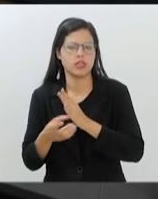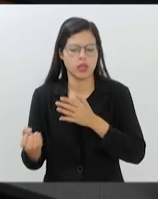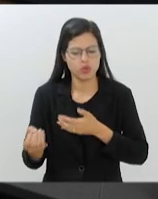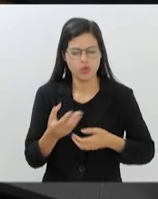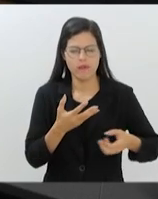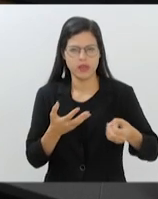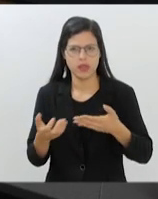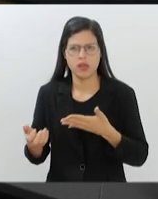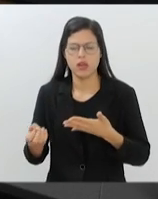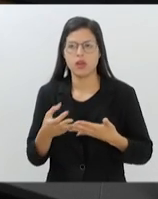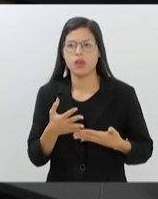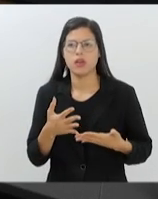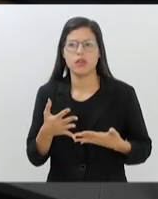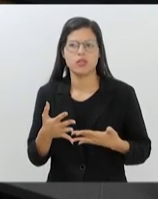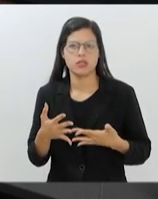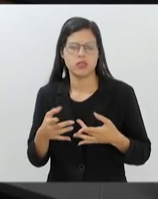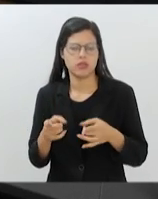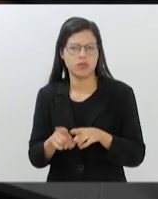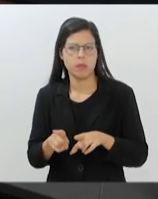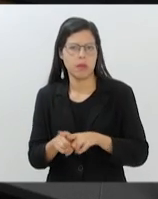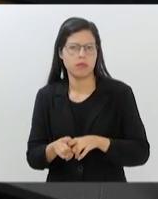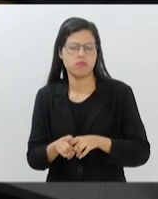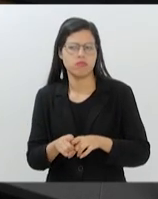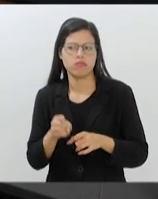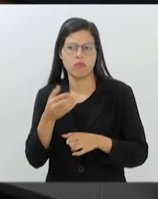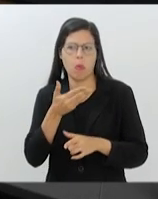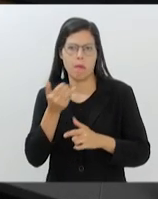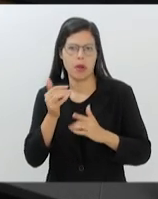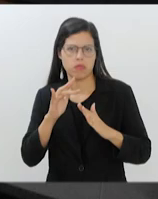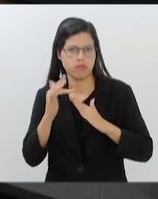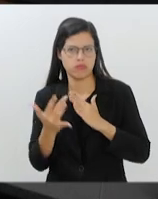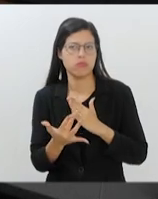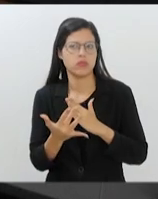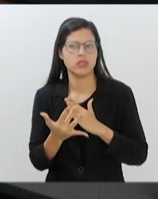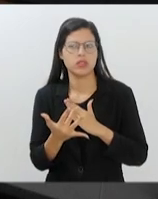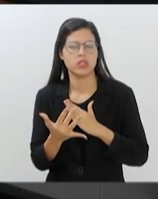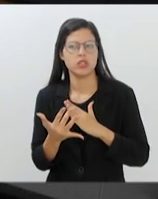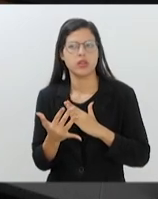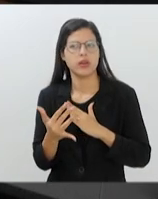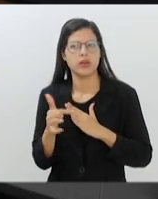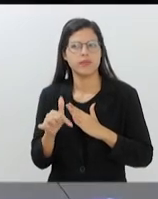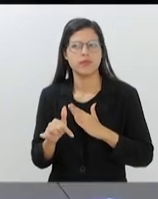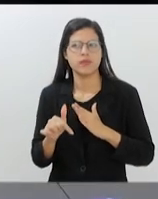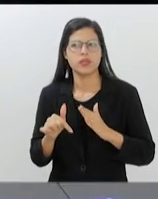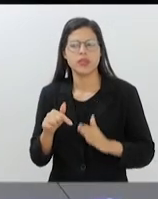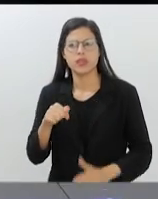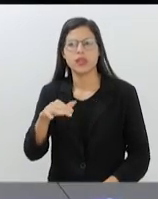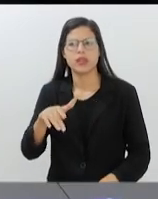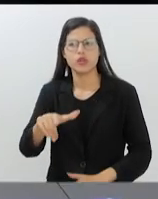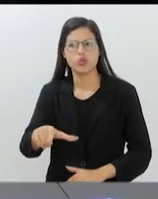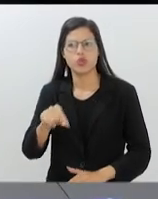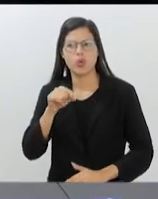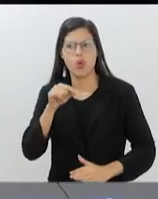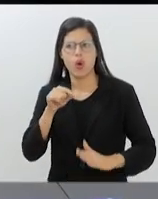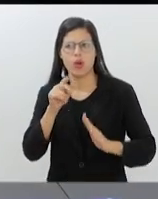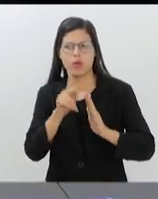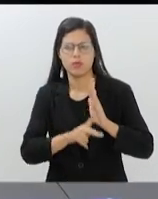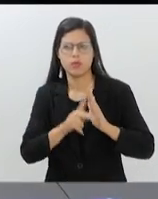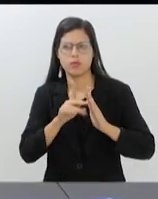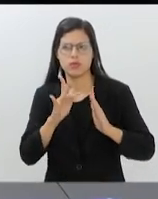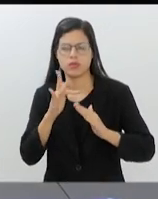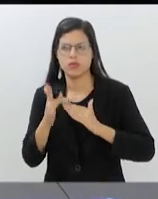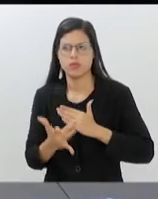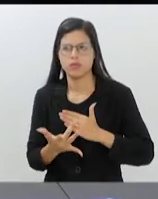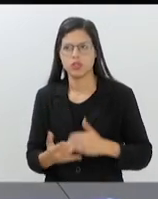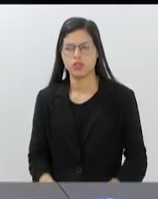desempenho daqueles determinados veículos quem recebe o plano de mídia sugerido pela agência a subsecretaria de